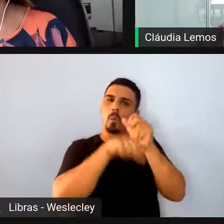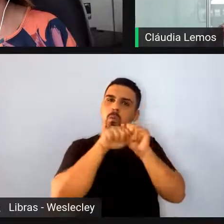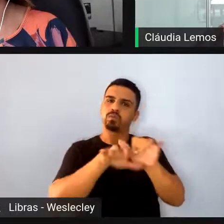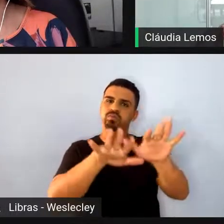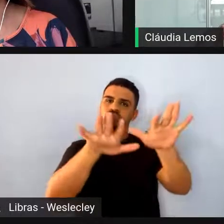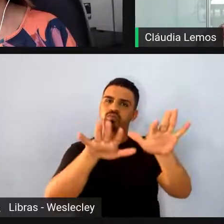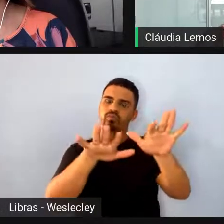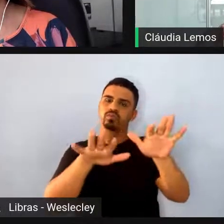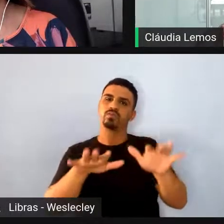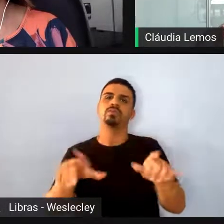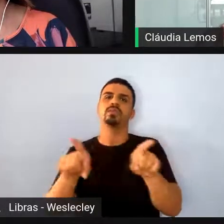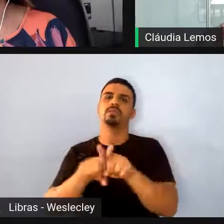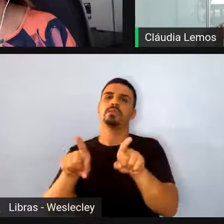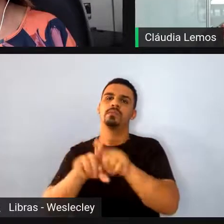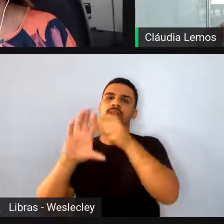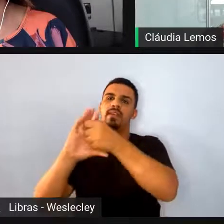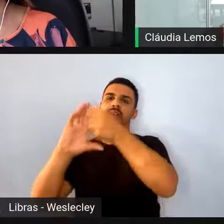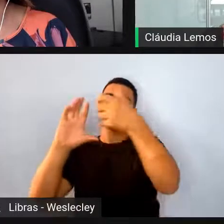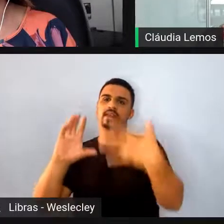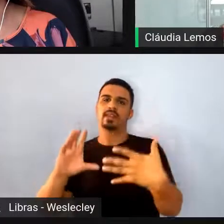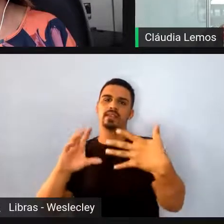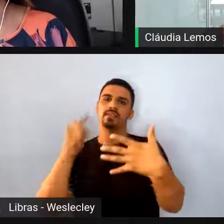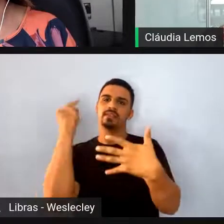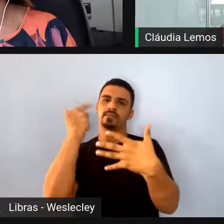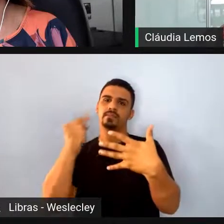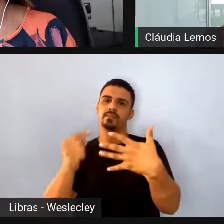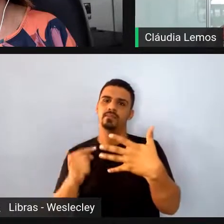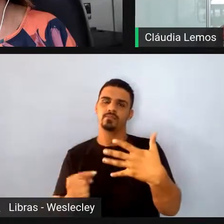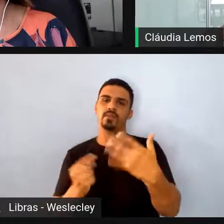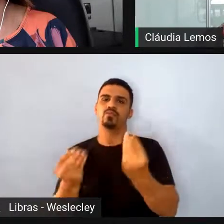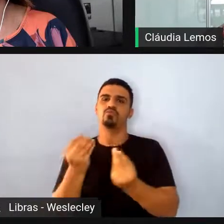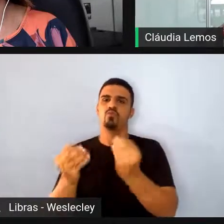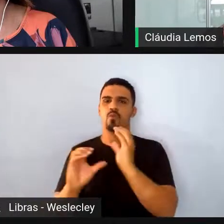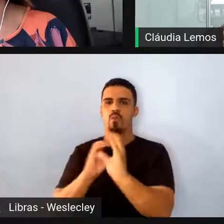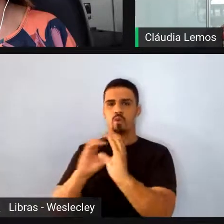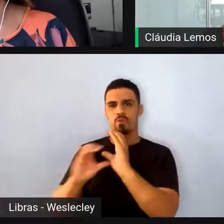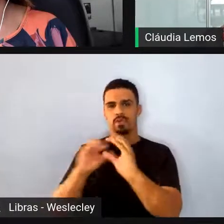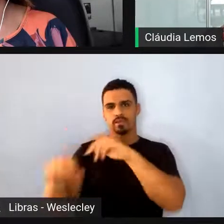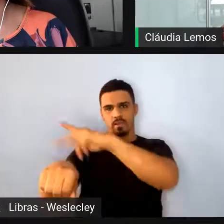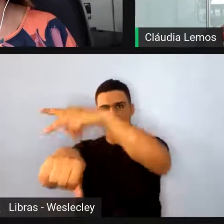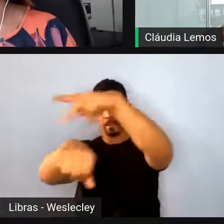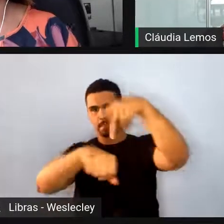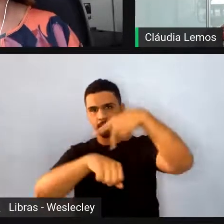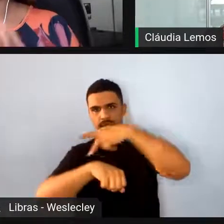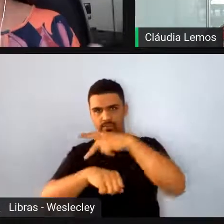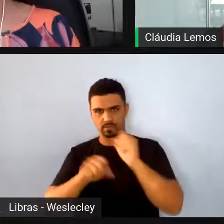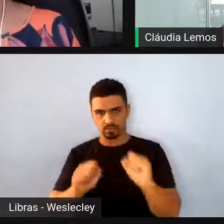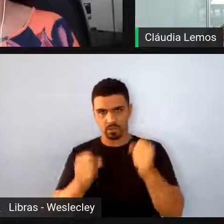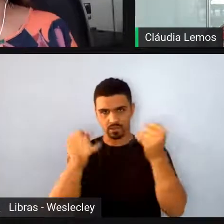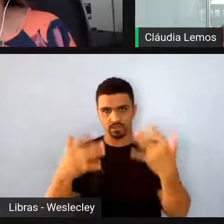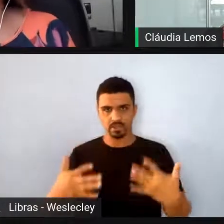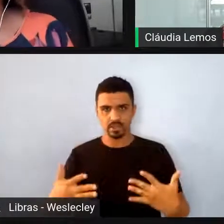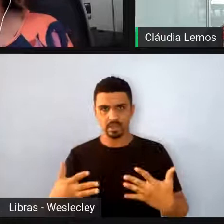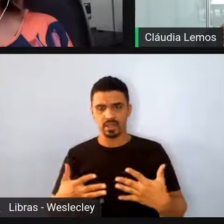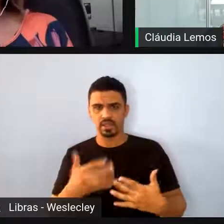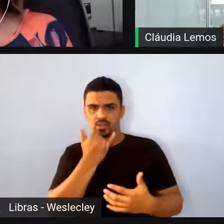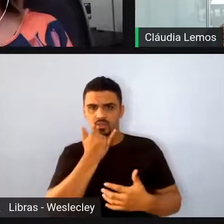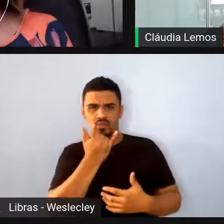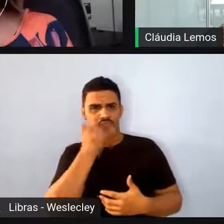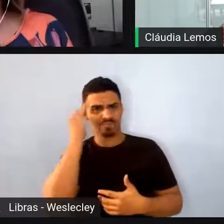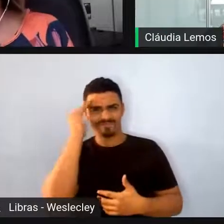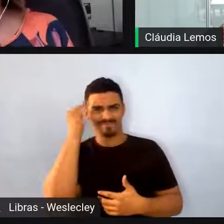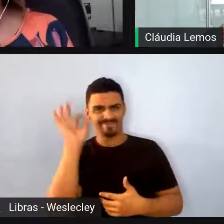características de outras iniciativas de comunicação dos países, né? Você podia falar sobre isso? Eu não entendi direito a